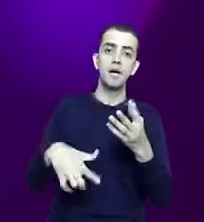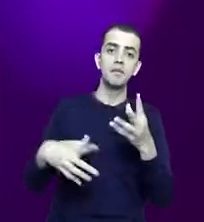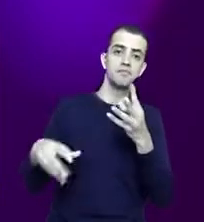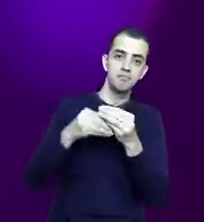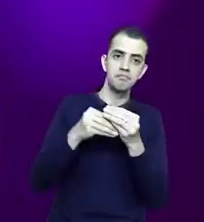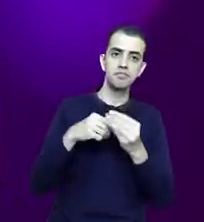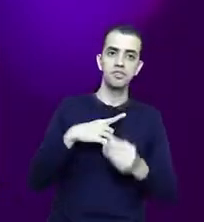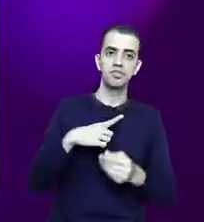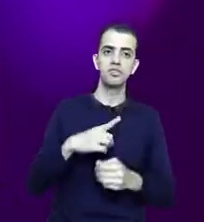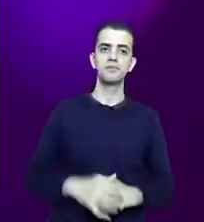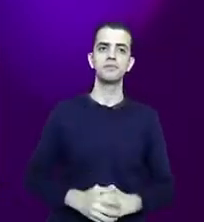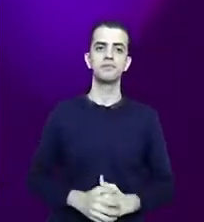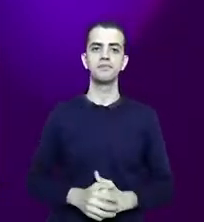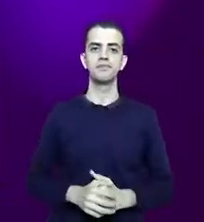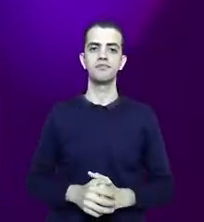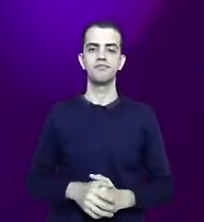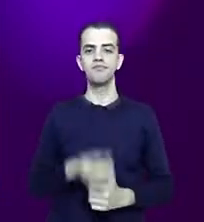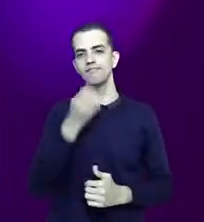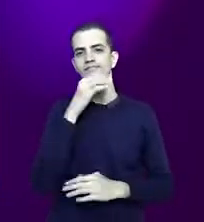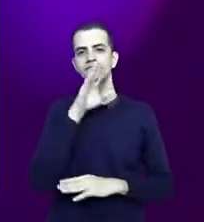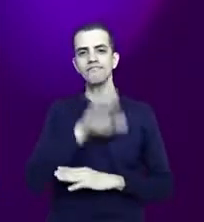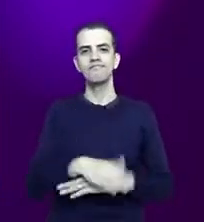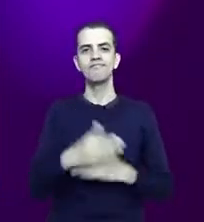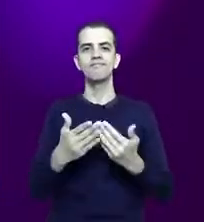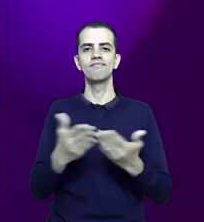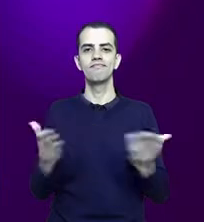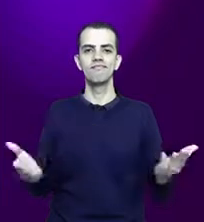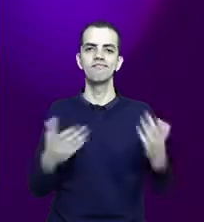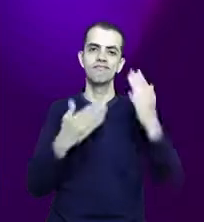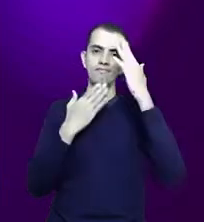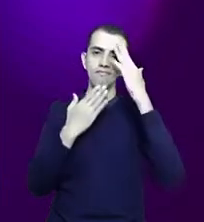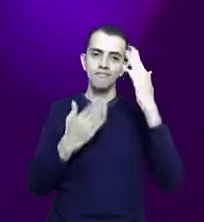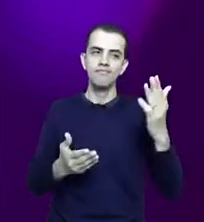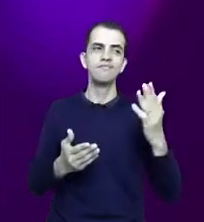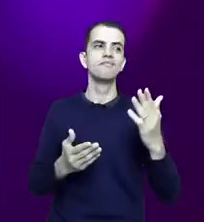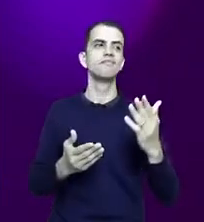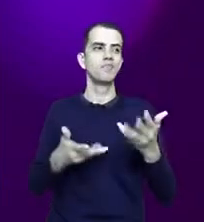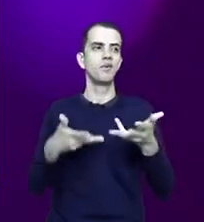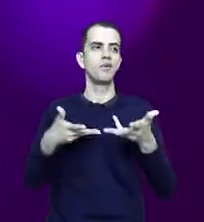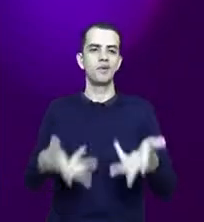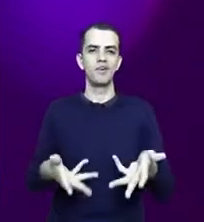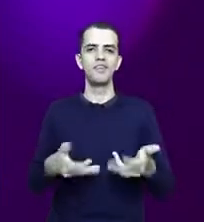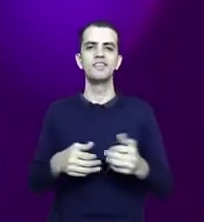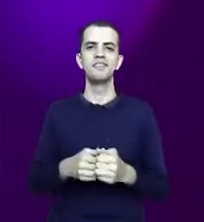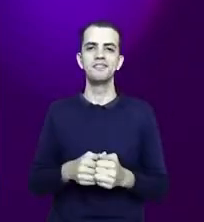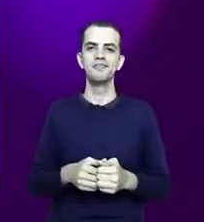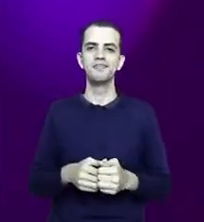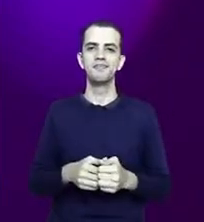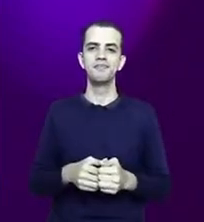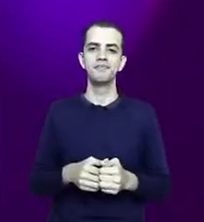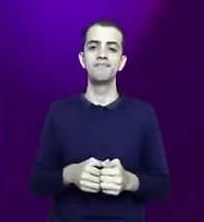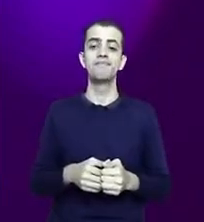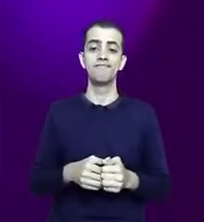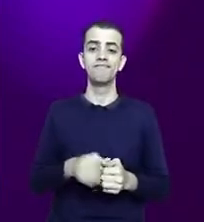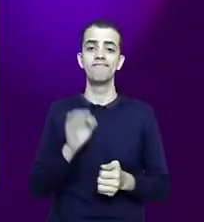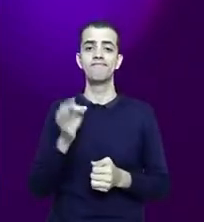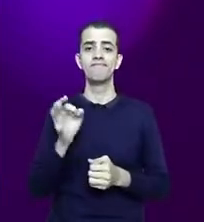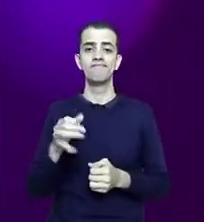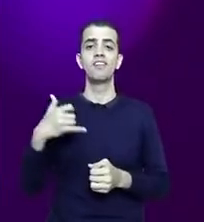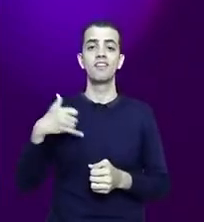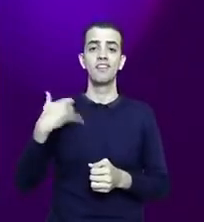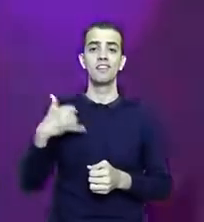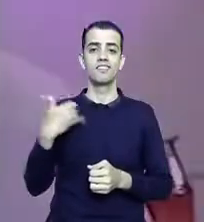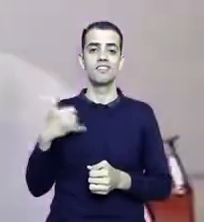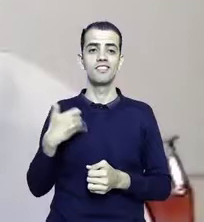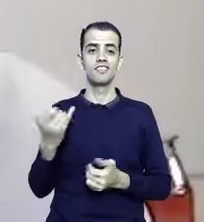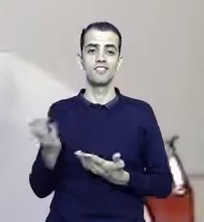ou não? Boa tarde a todos. Obrigado, professor Belotti, pelo convite. Você vê a idade do paciente,